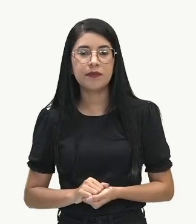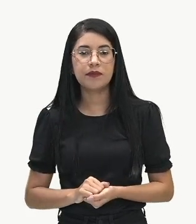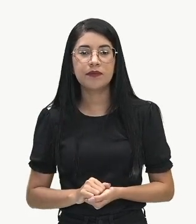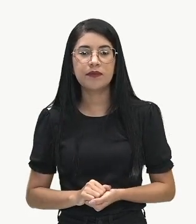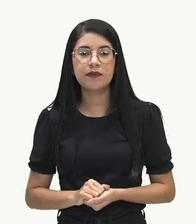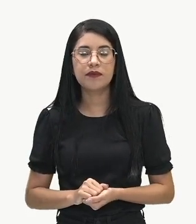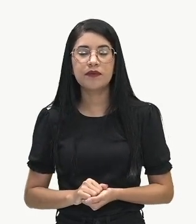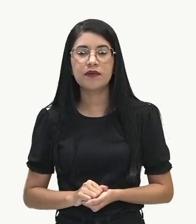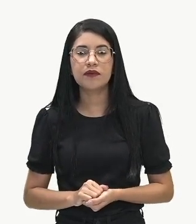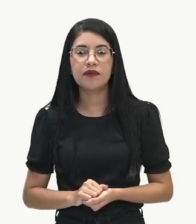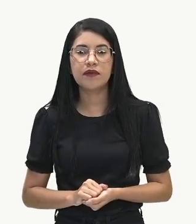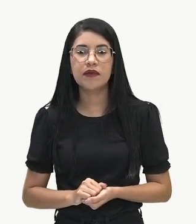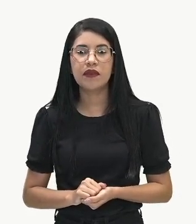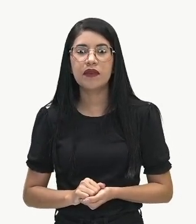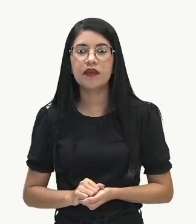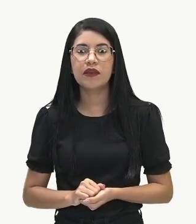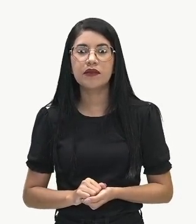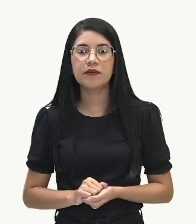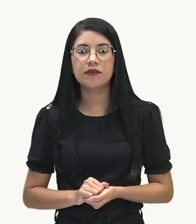kJ por mol,